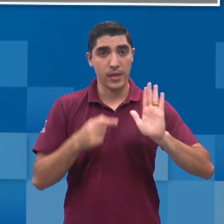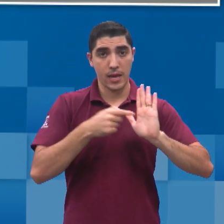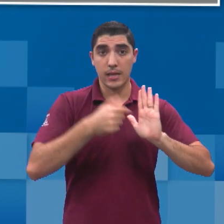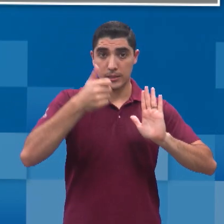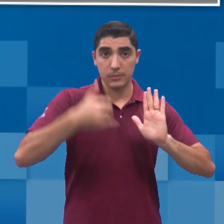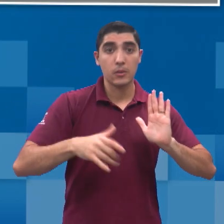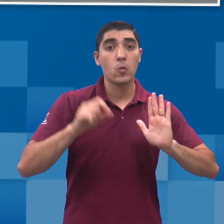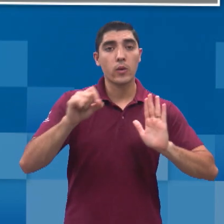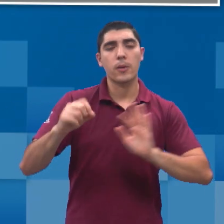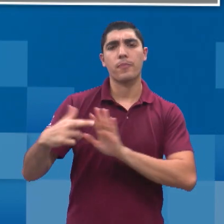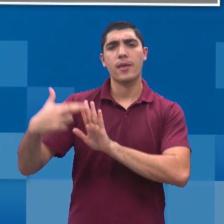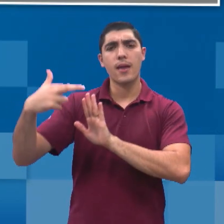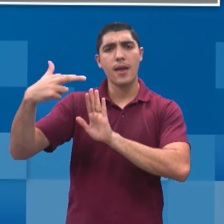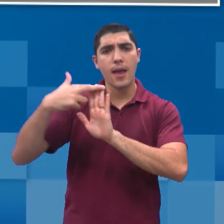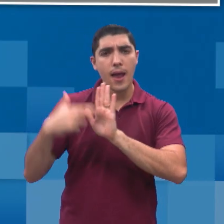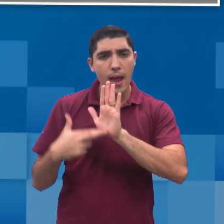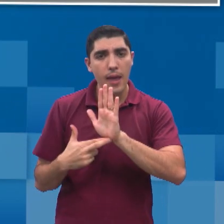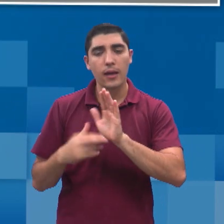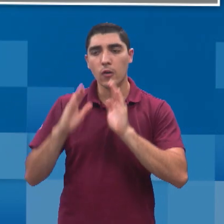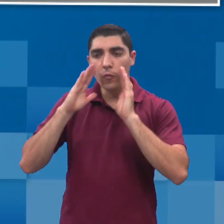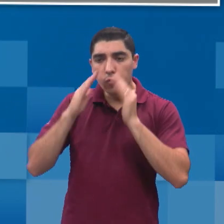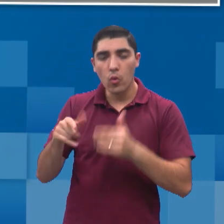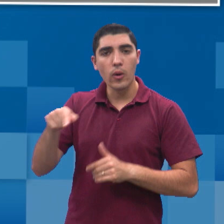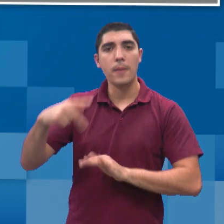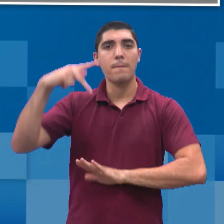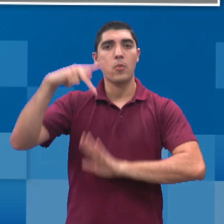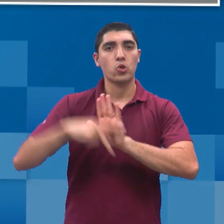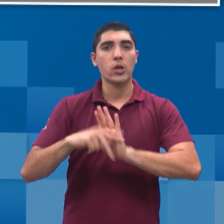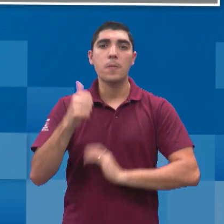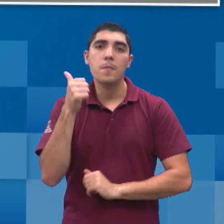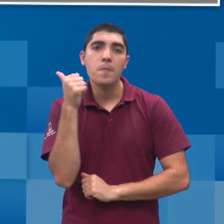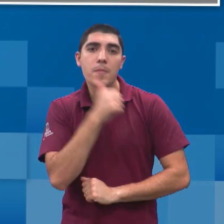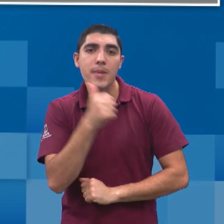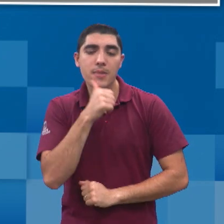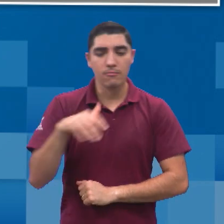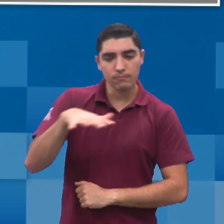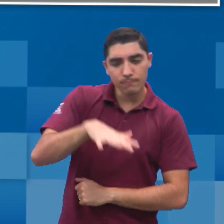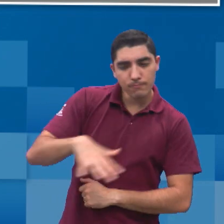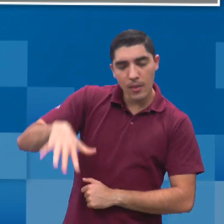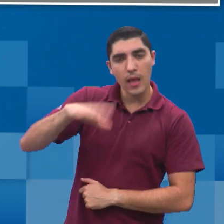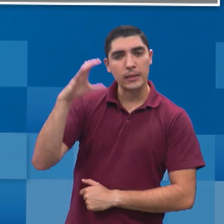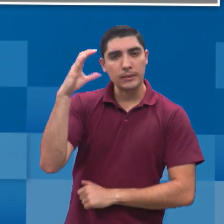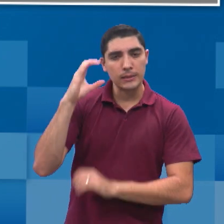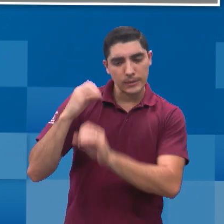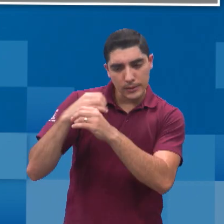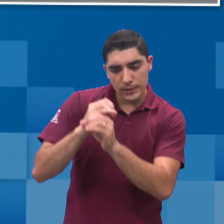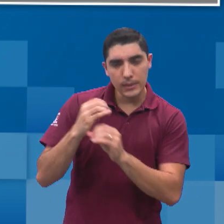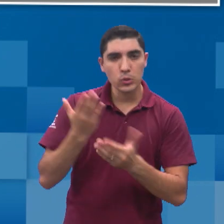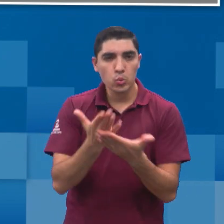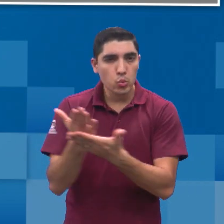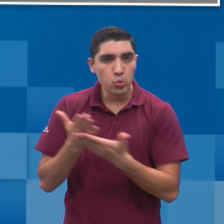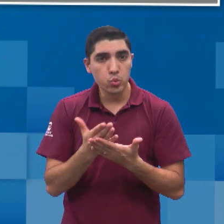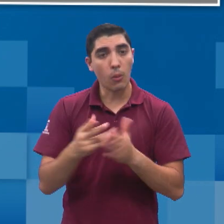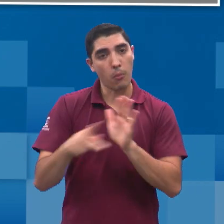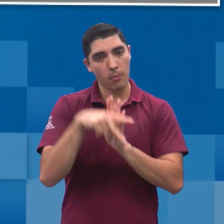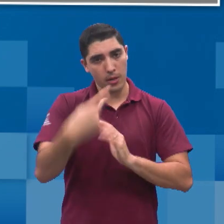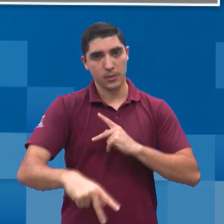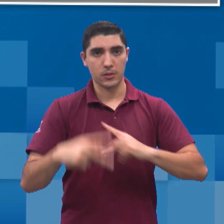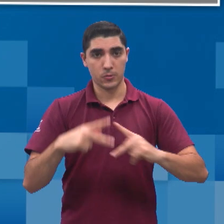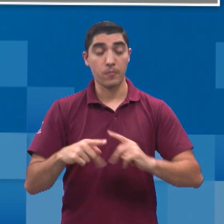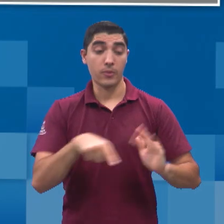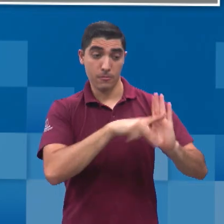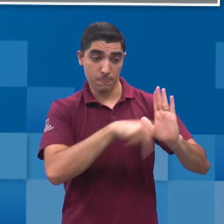Institui diretrizes para o programa Meninas na Ciência, no município de São José dos Campos.